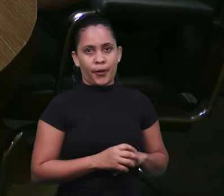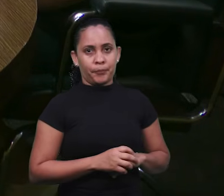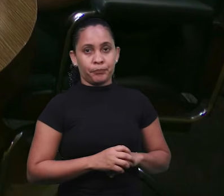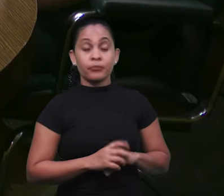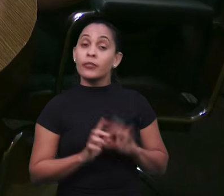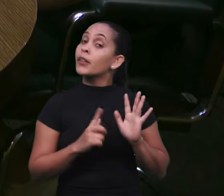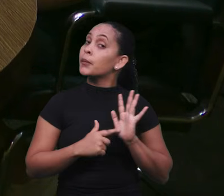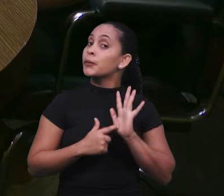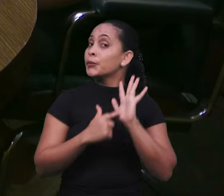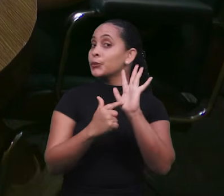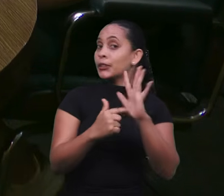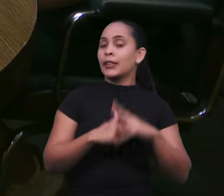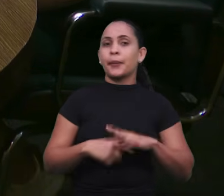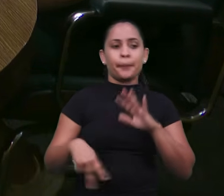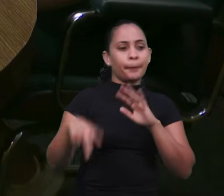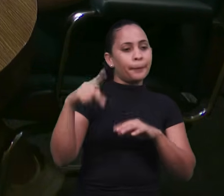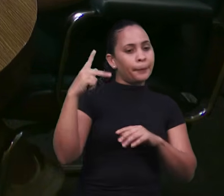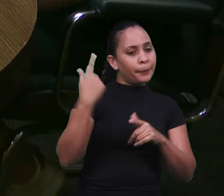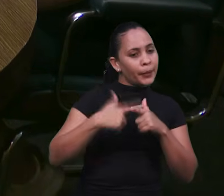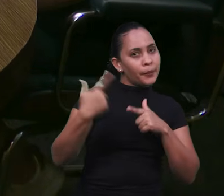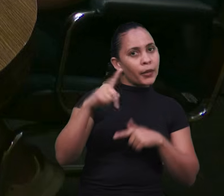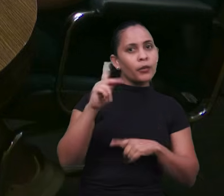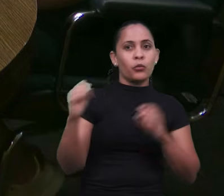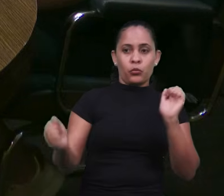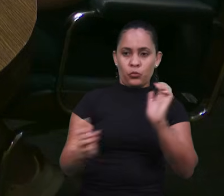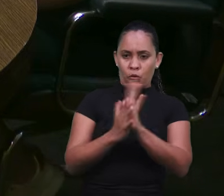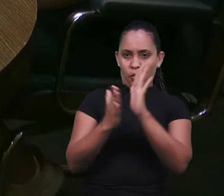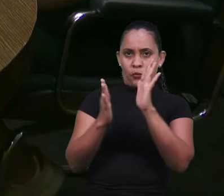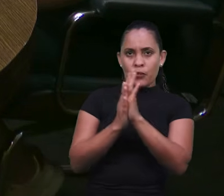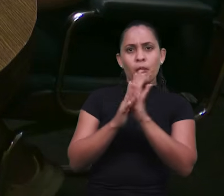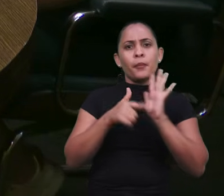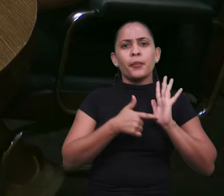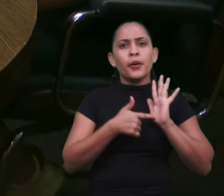trazer a colocação primeiro daquilo ali, né? Como no louvor nós falamos,